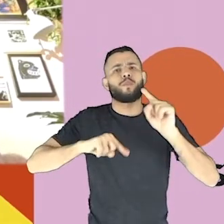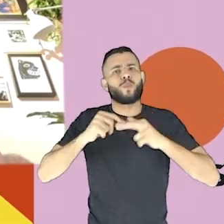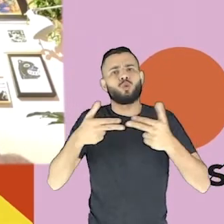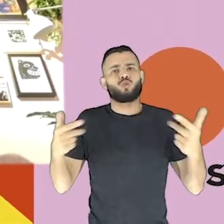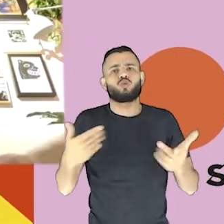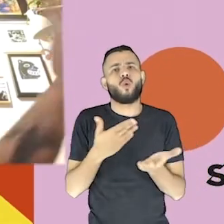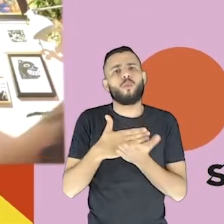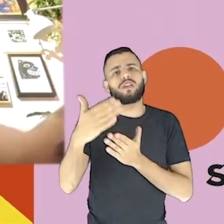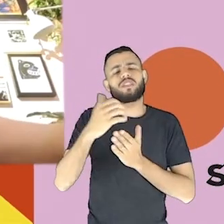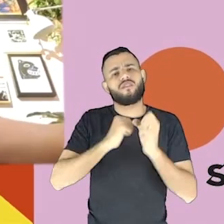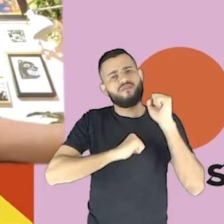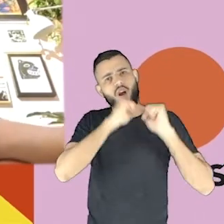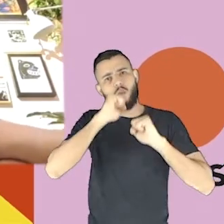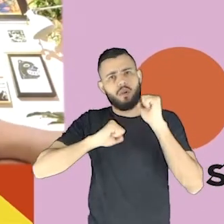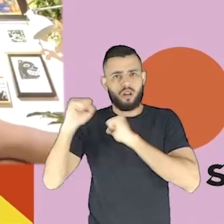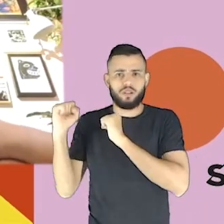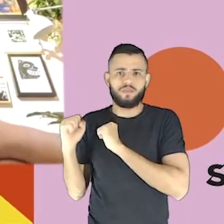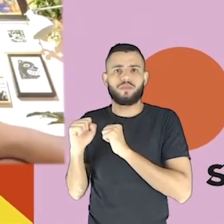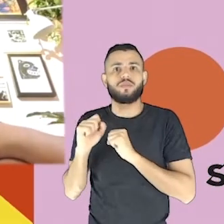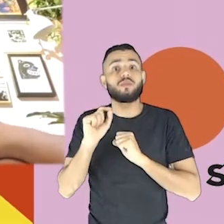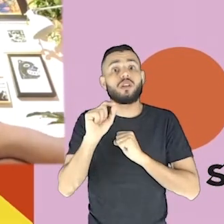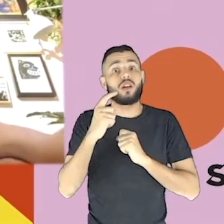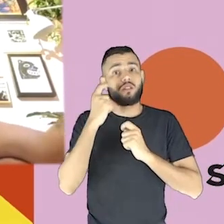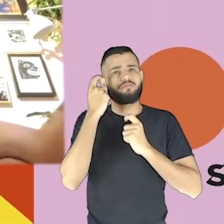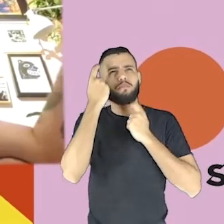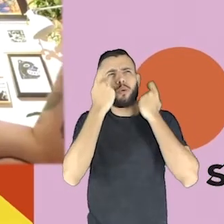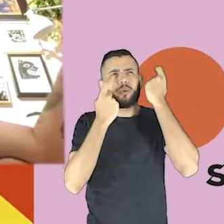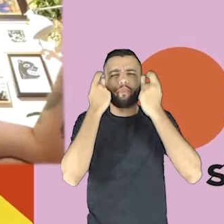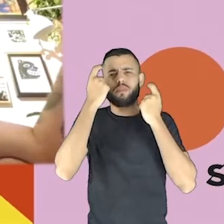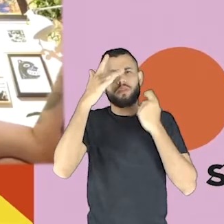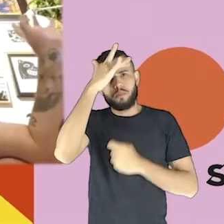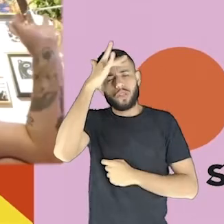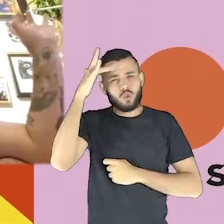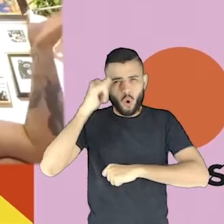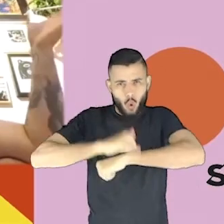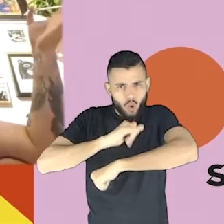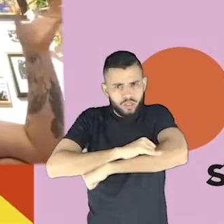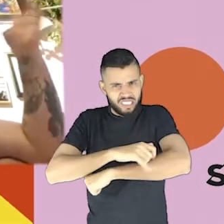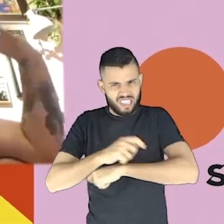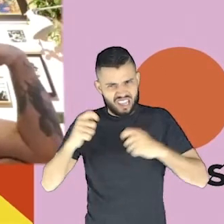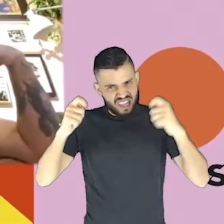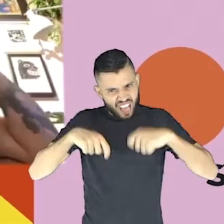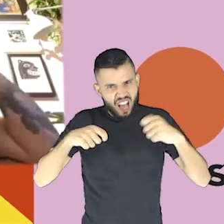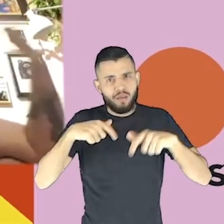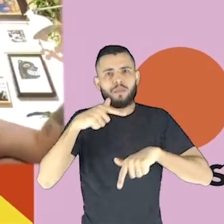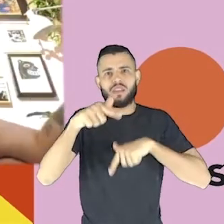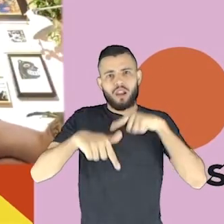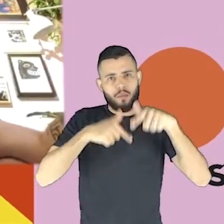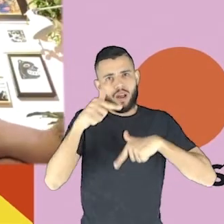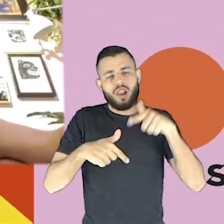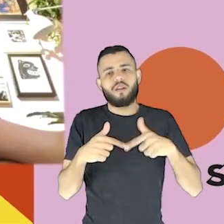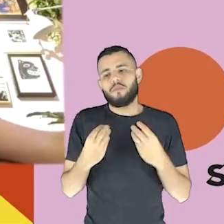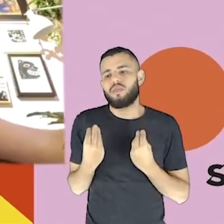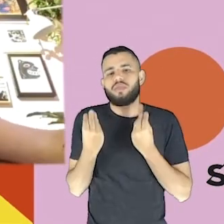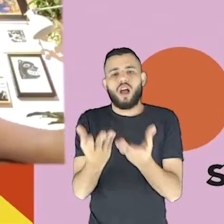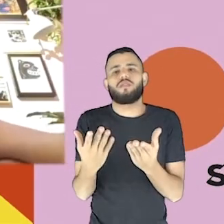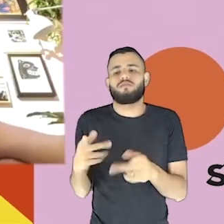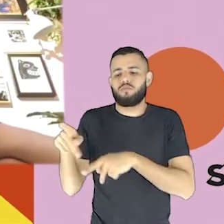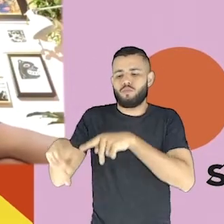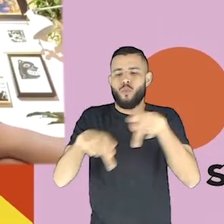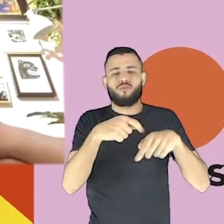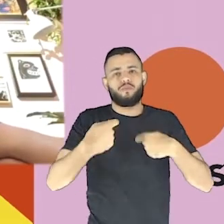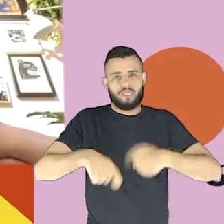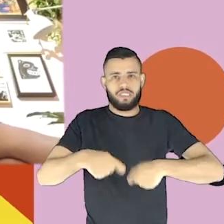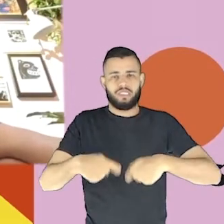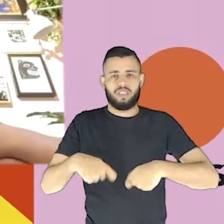de iniciar a produção nas fábricas. E se preocupou muito se o gordo daria conta de trabalhar para trazer o que aquela nação